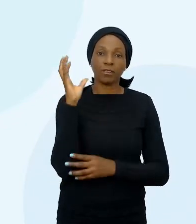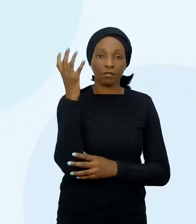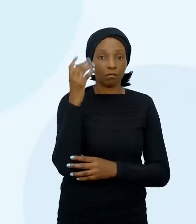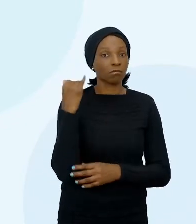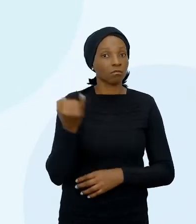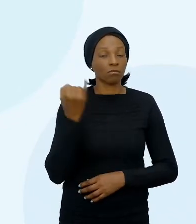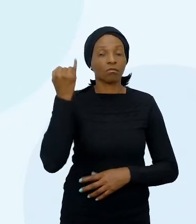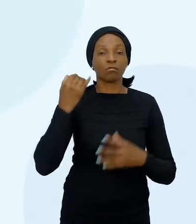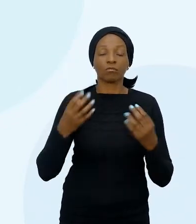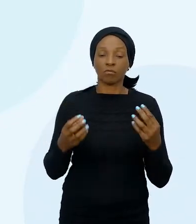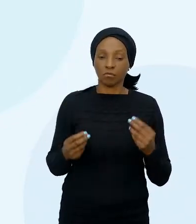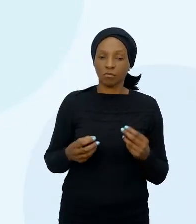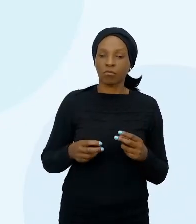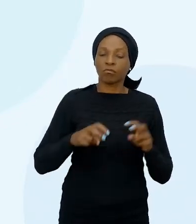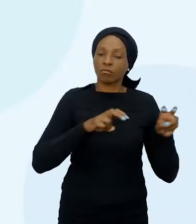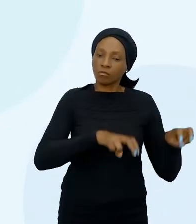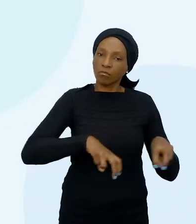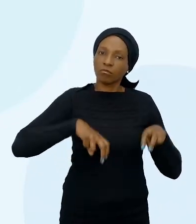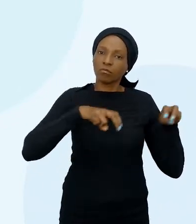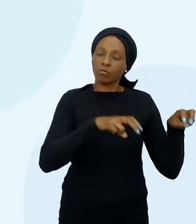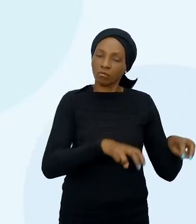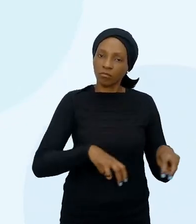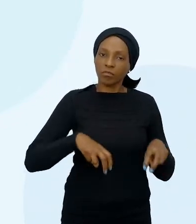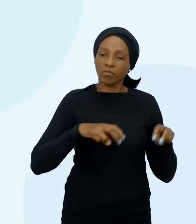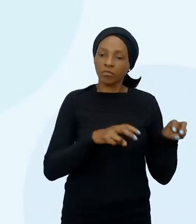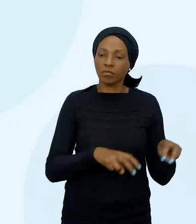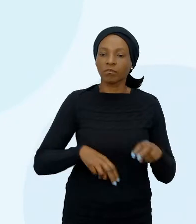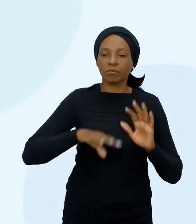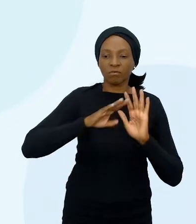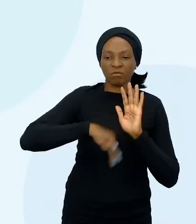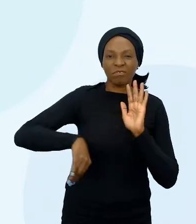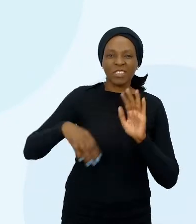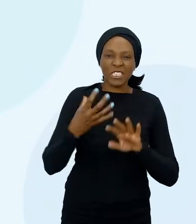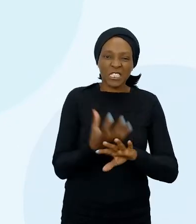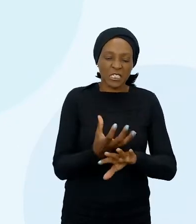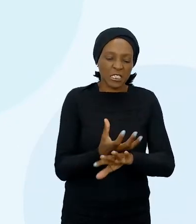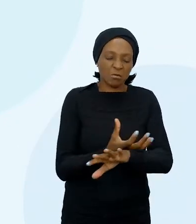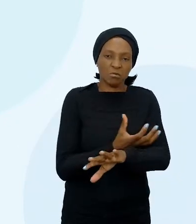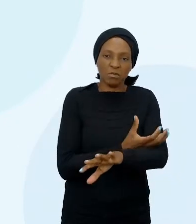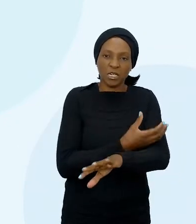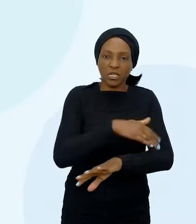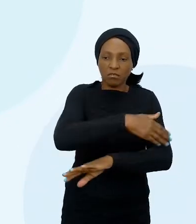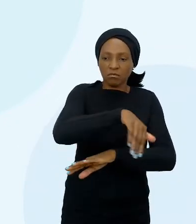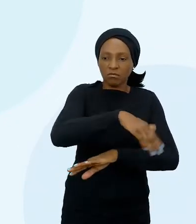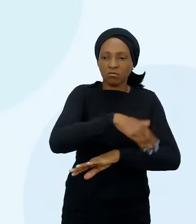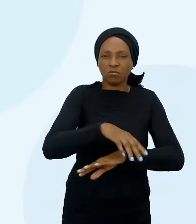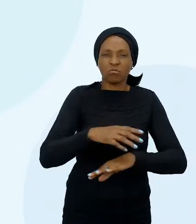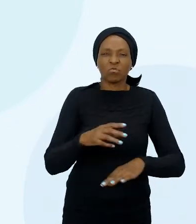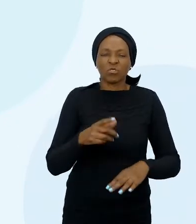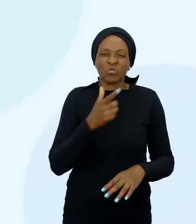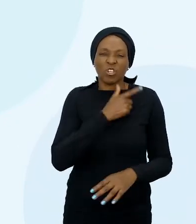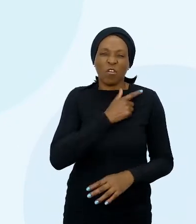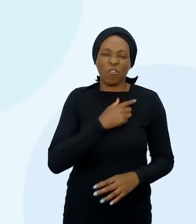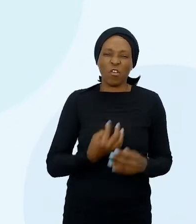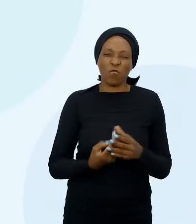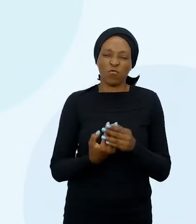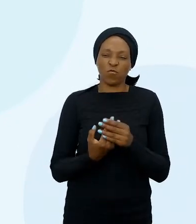varrição, capina, né? Capina para você tirar o mato ali da beira da rua ou da